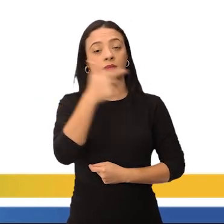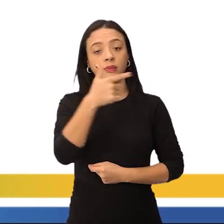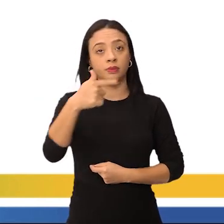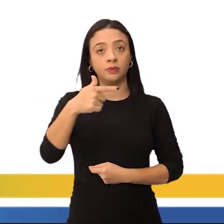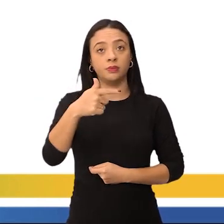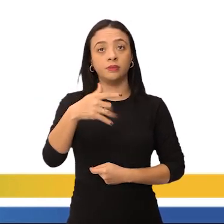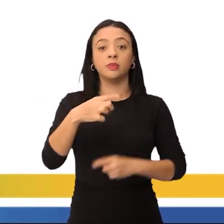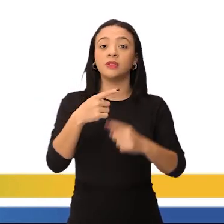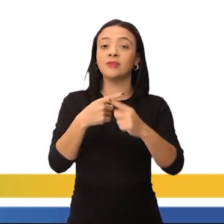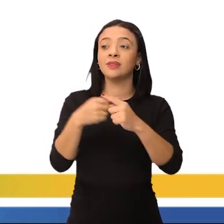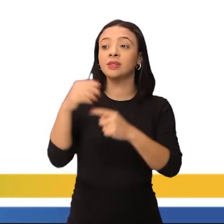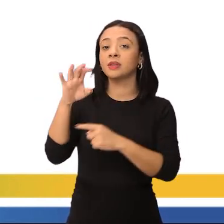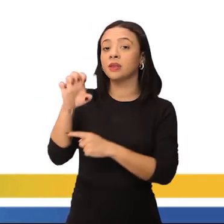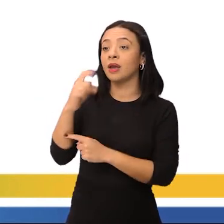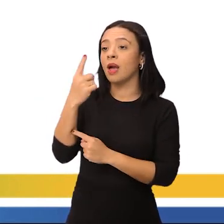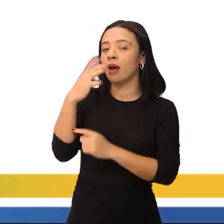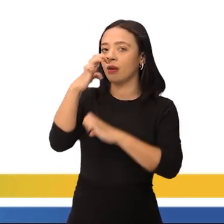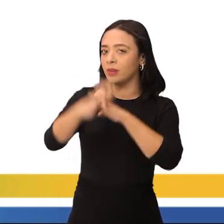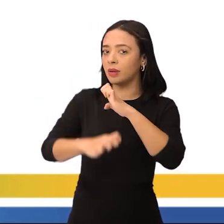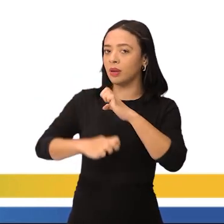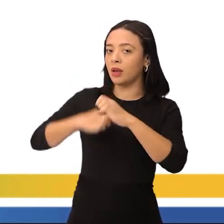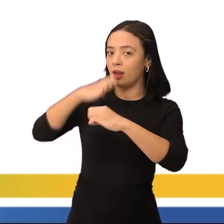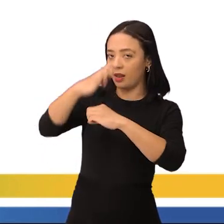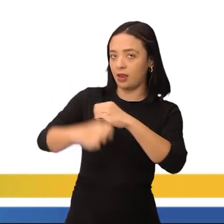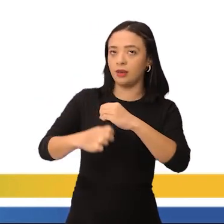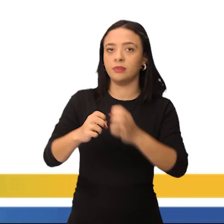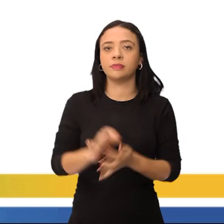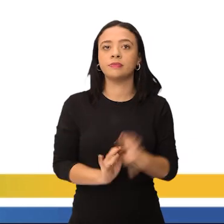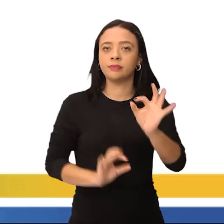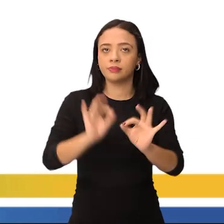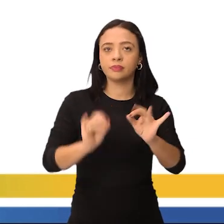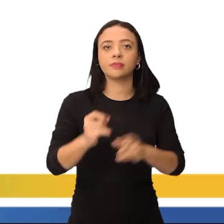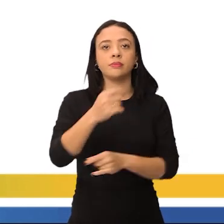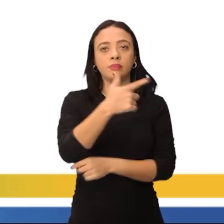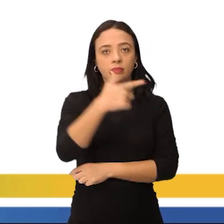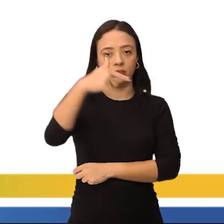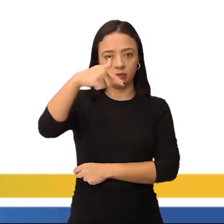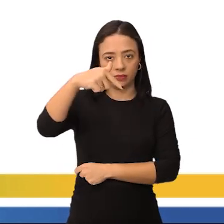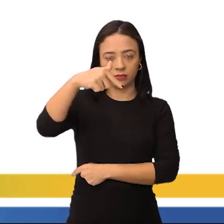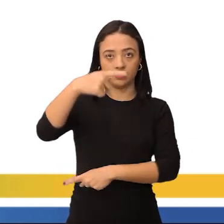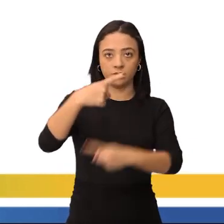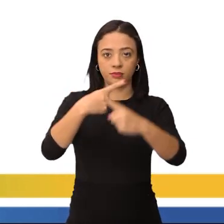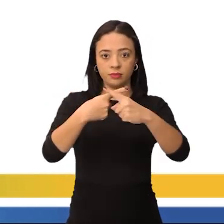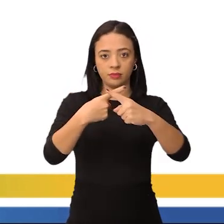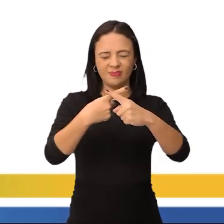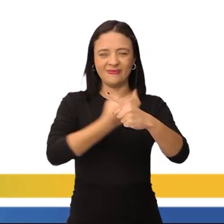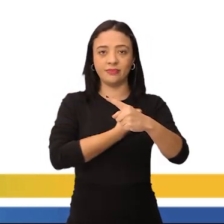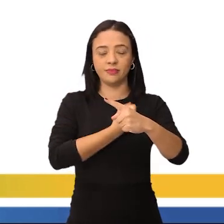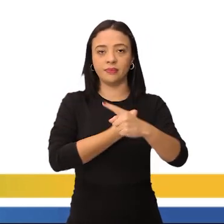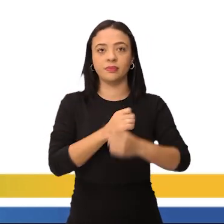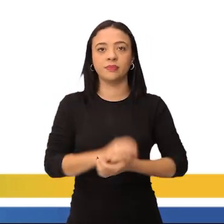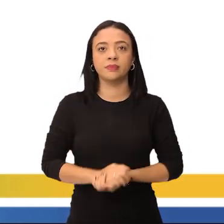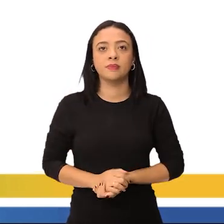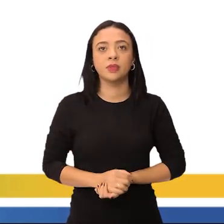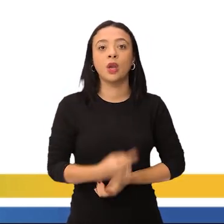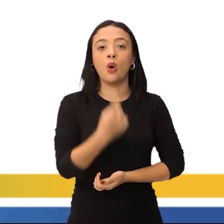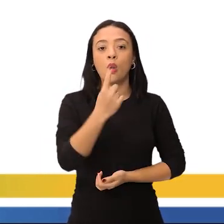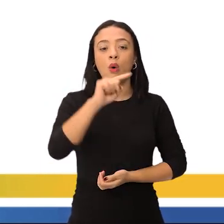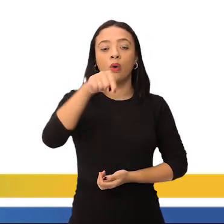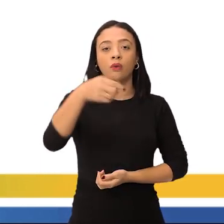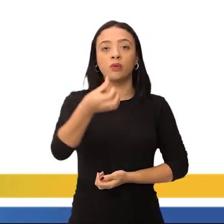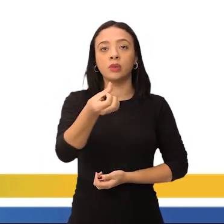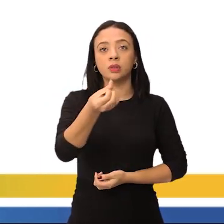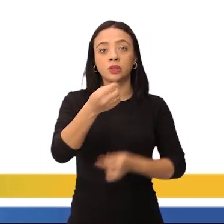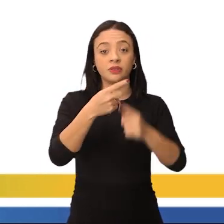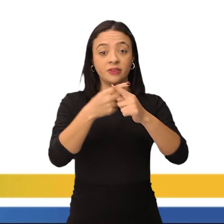e olhei vai ser um elétron aí eu vou fazer a continha não 27 vezes o número de carga